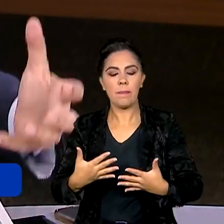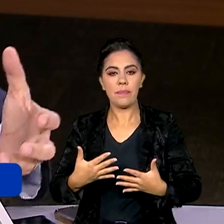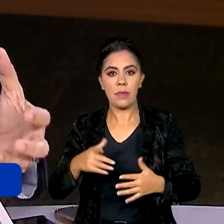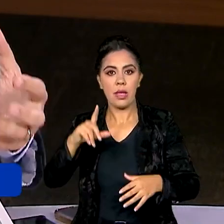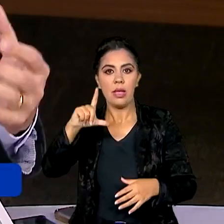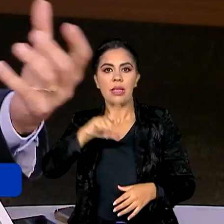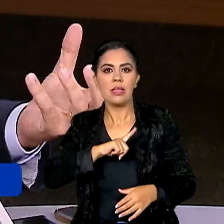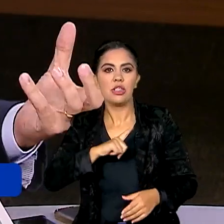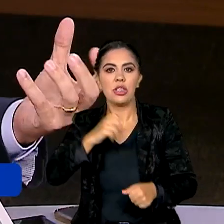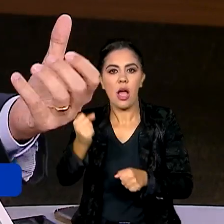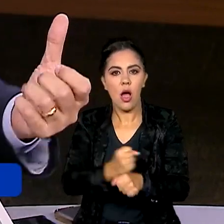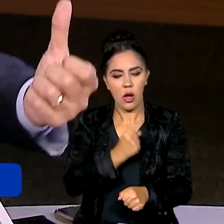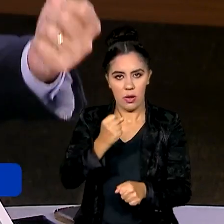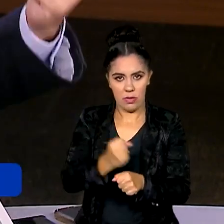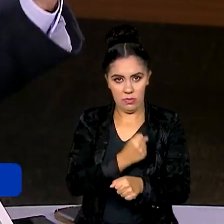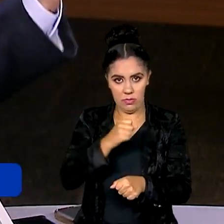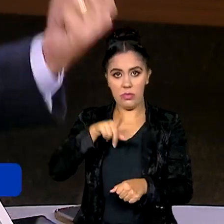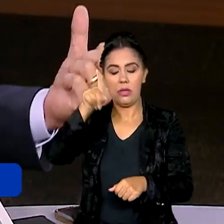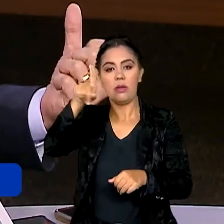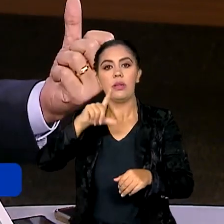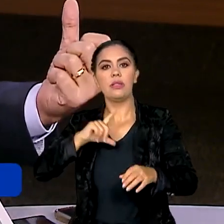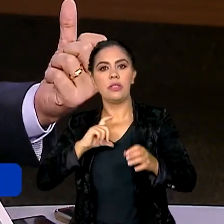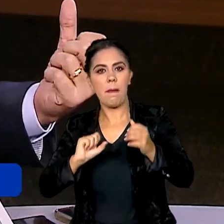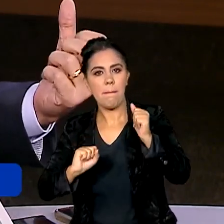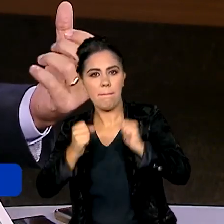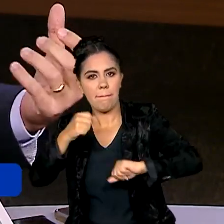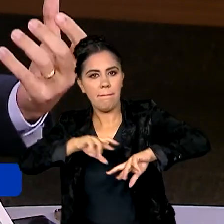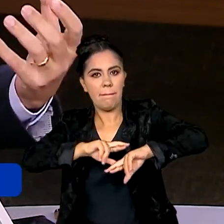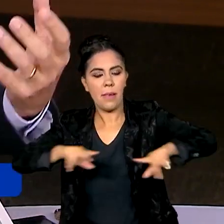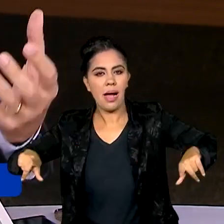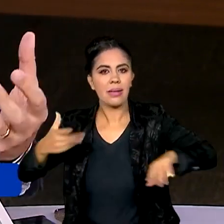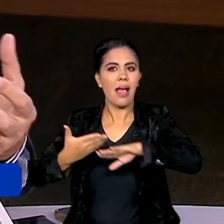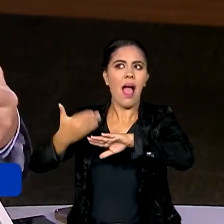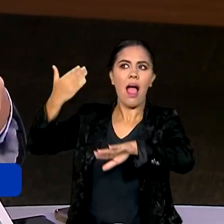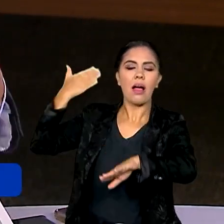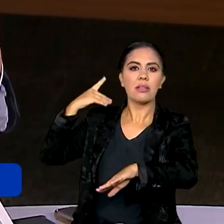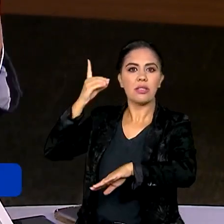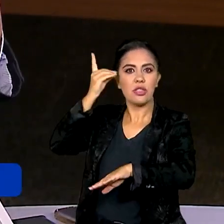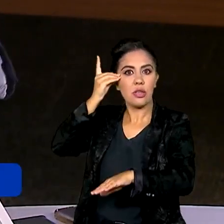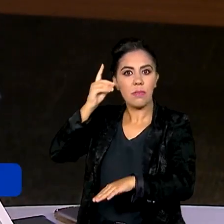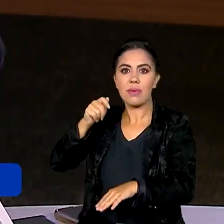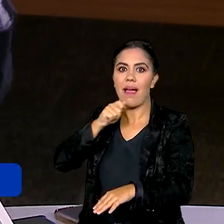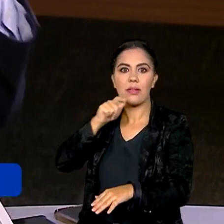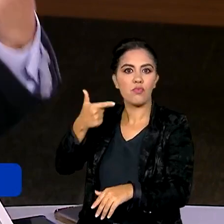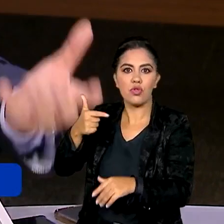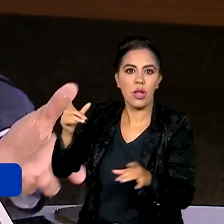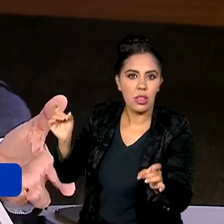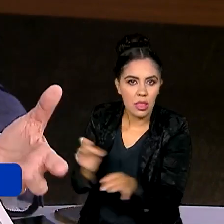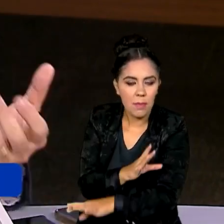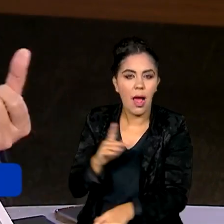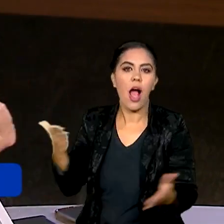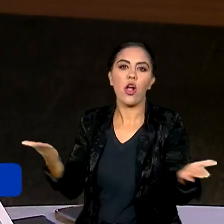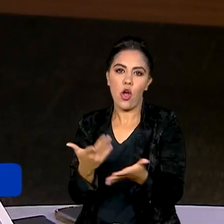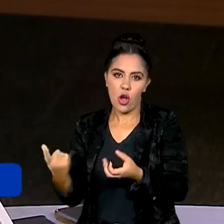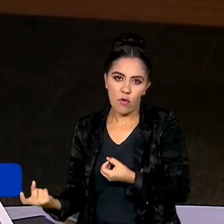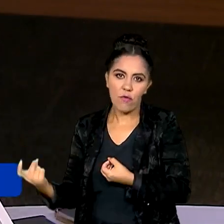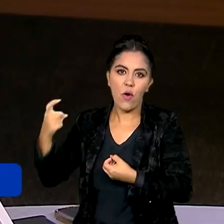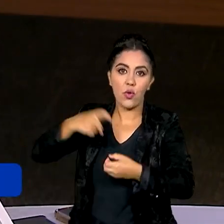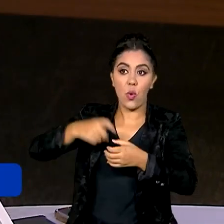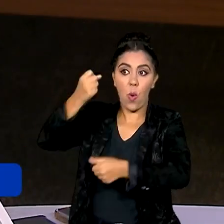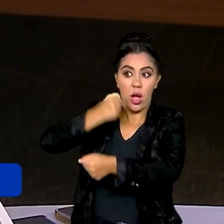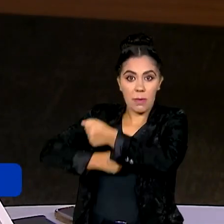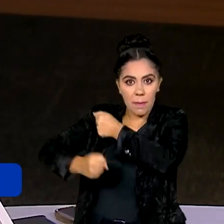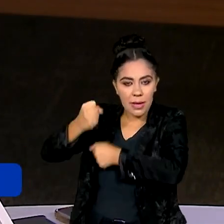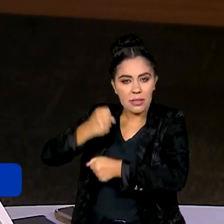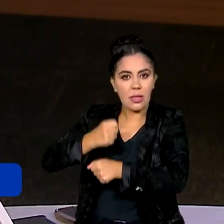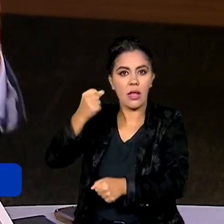de encostas e macrodrenagem que vinham desde a presidenta Dilma, que não tinham sido concluídas. Então, nós retomamos desde o ano passado essas